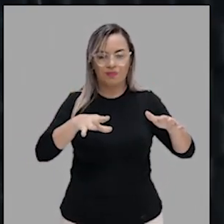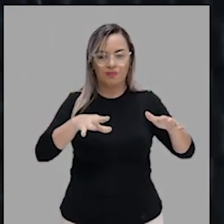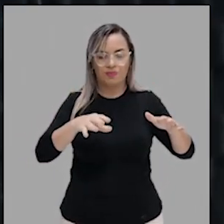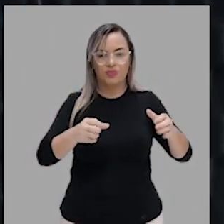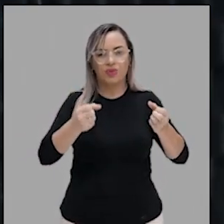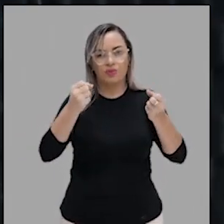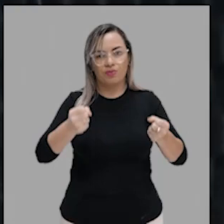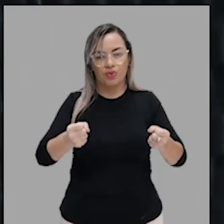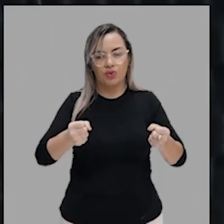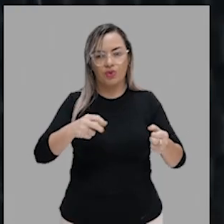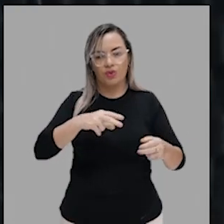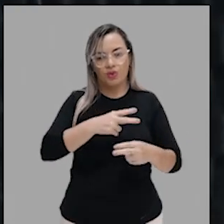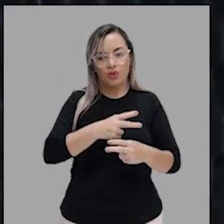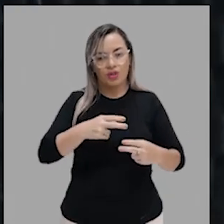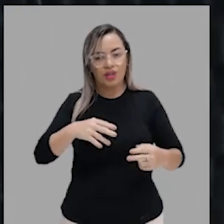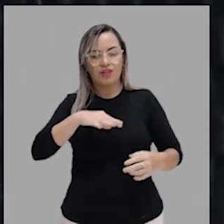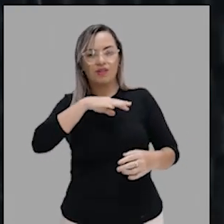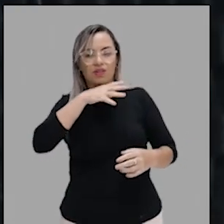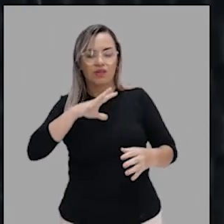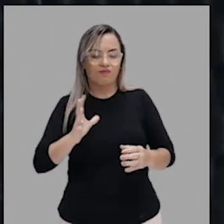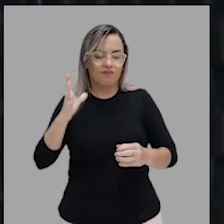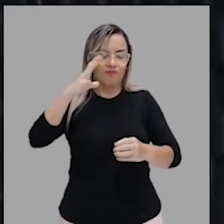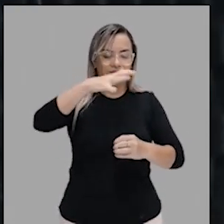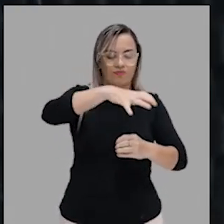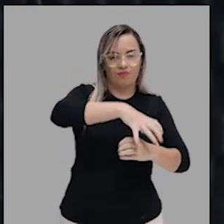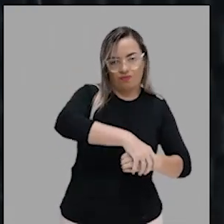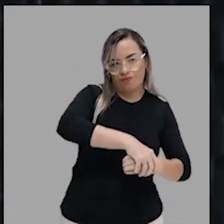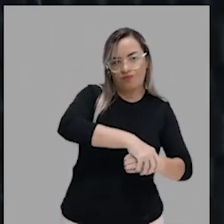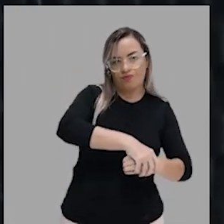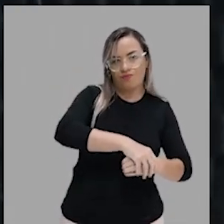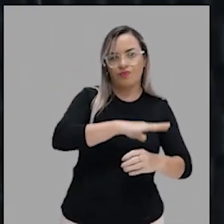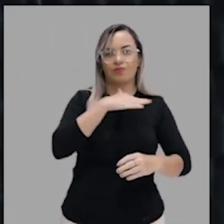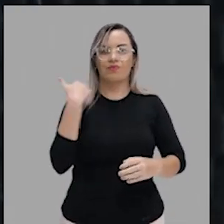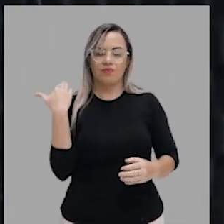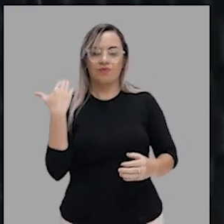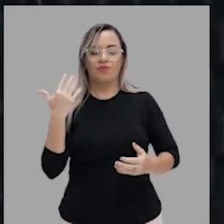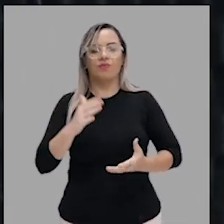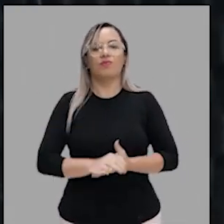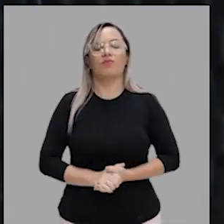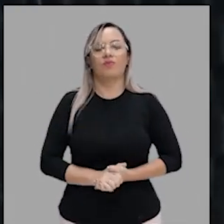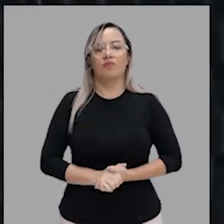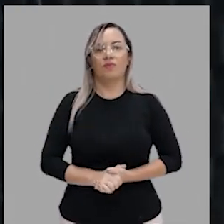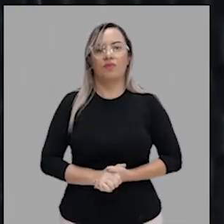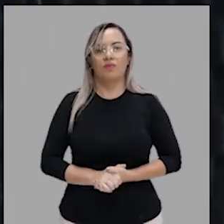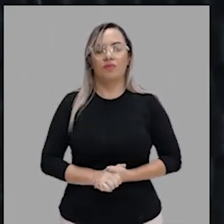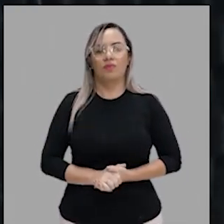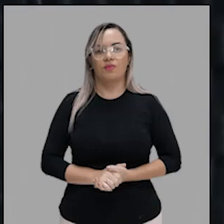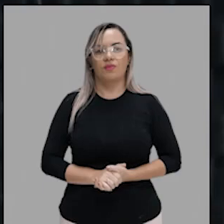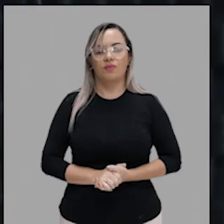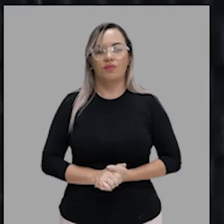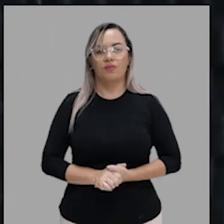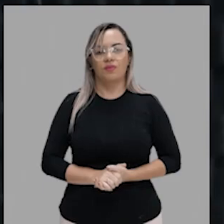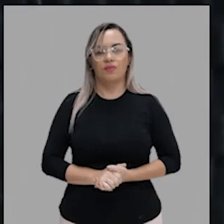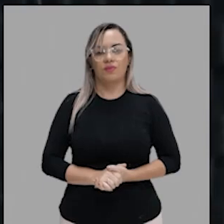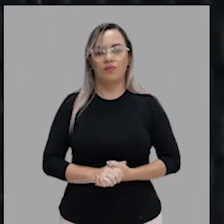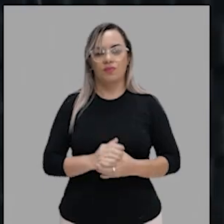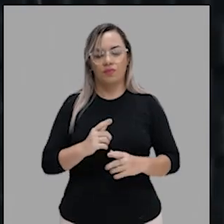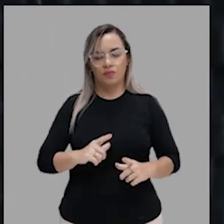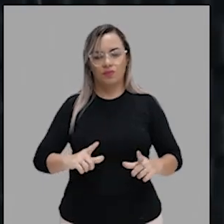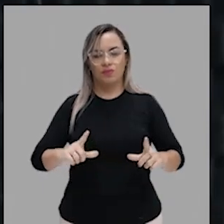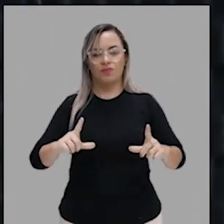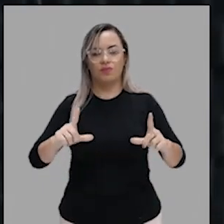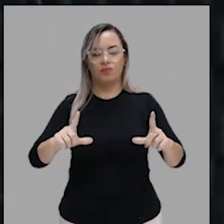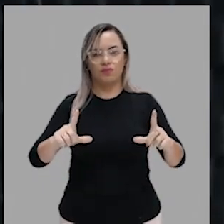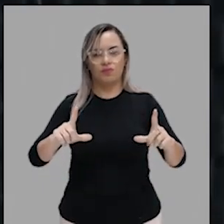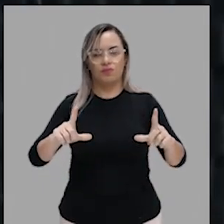E precisam ser preservados. E essa responsabilidade é nossa, tá bom? Então, aí eu trouxe esse cartaz que serve